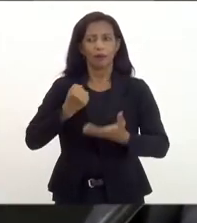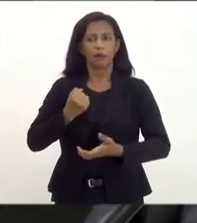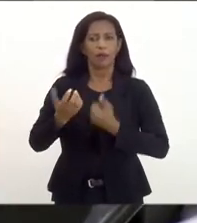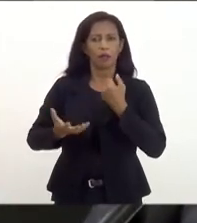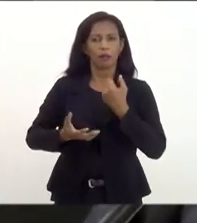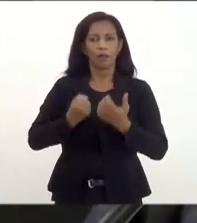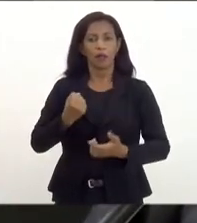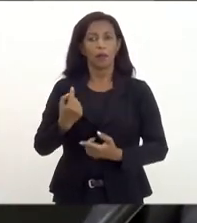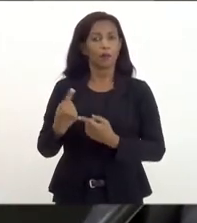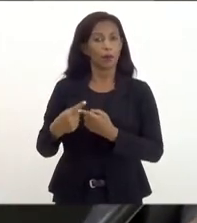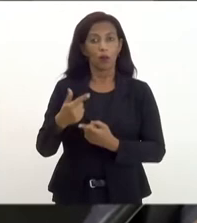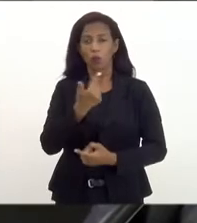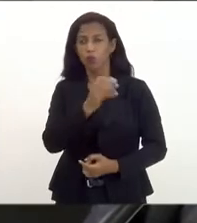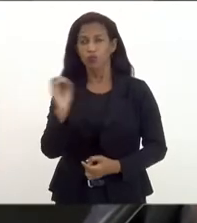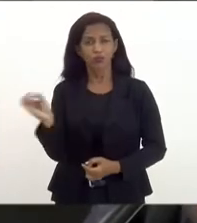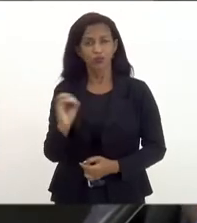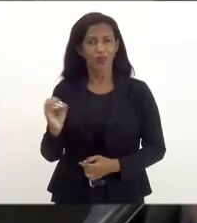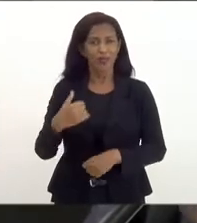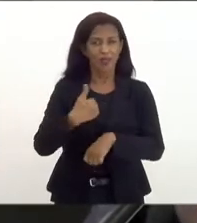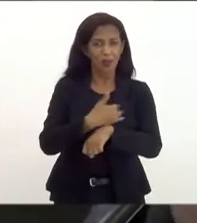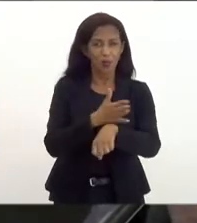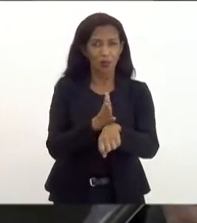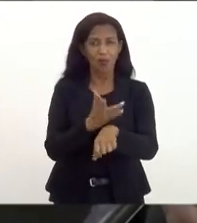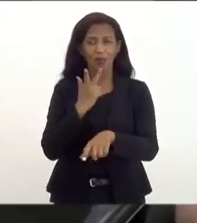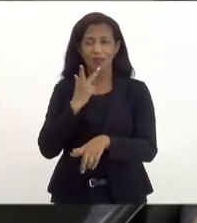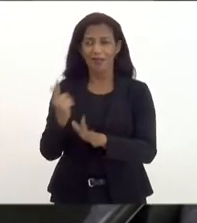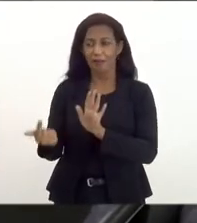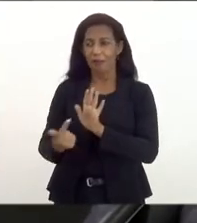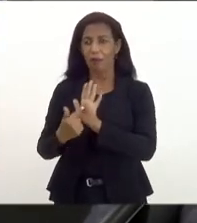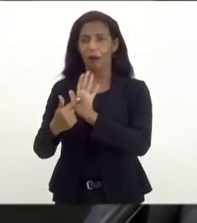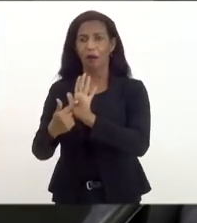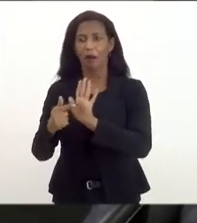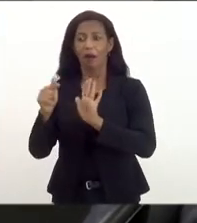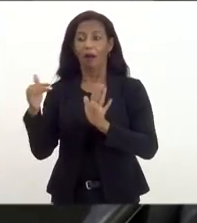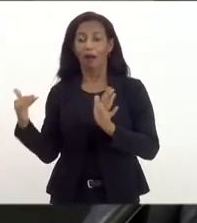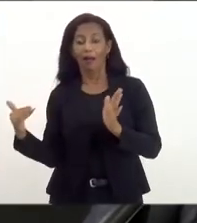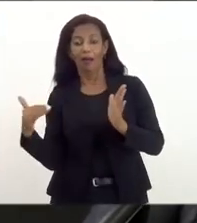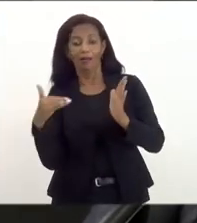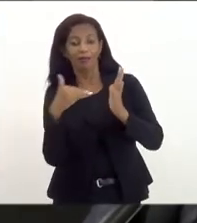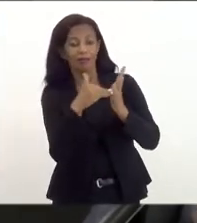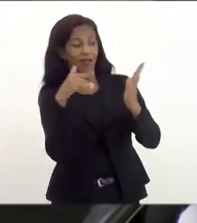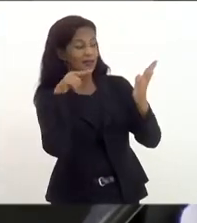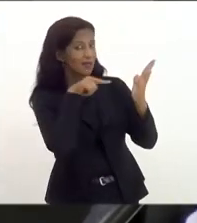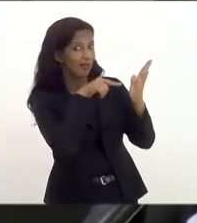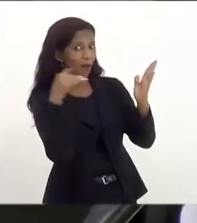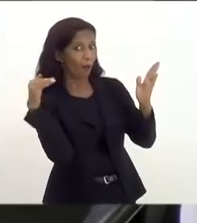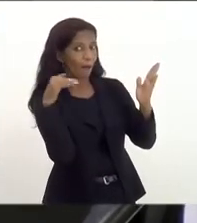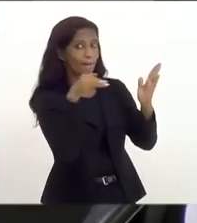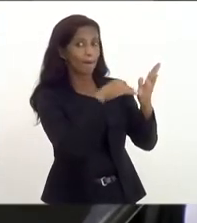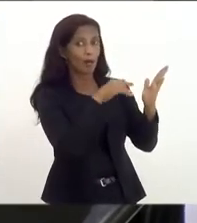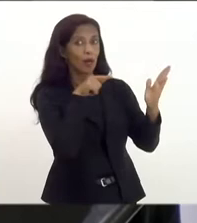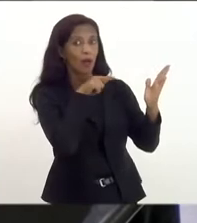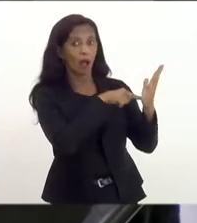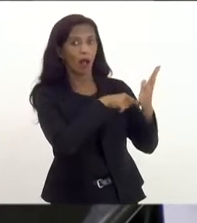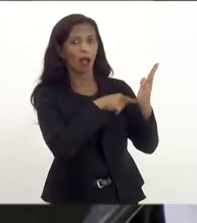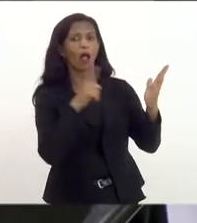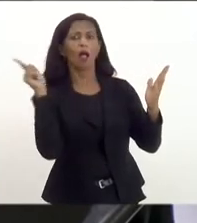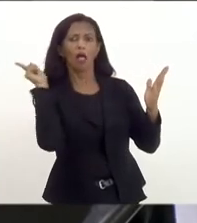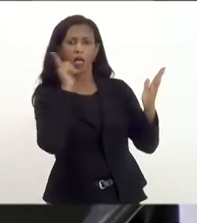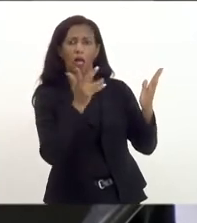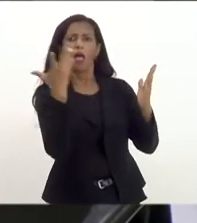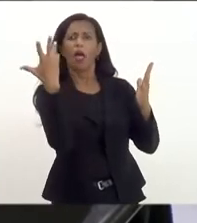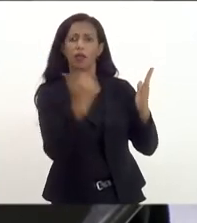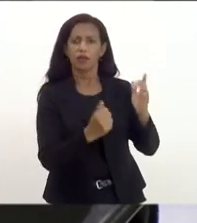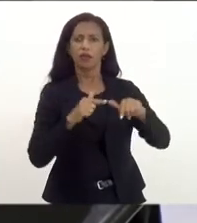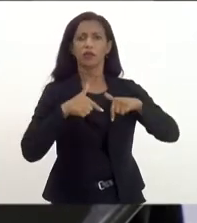porque não há nenhum momento que digo o seguinte olha até chegar esse determinado. A gente